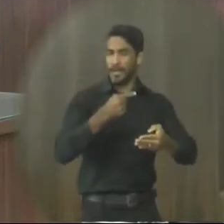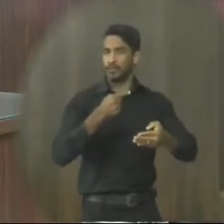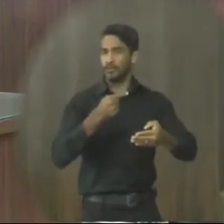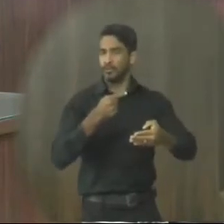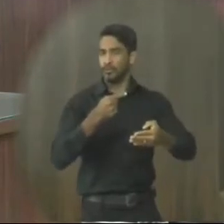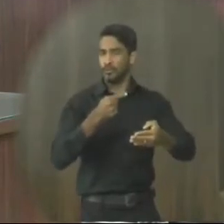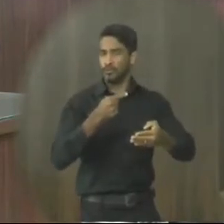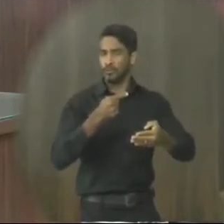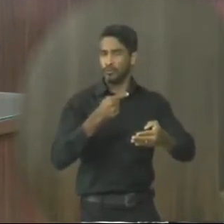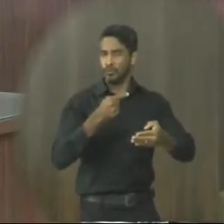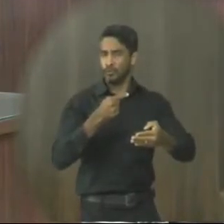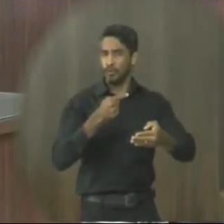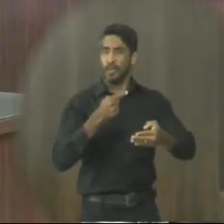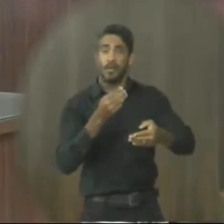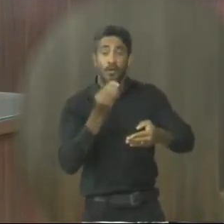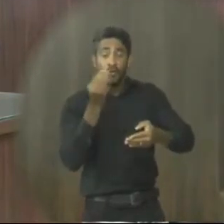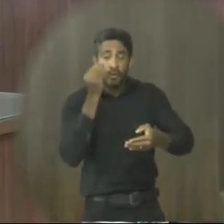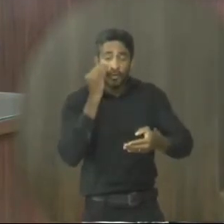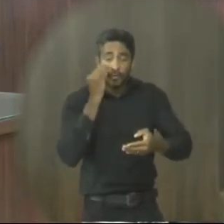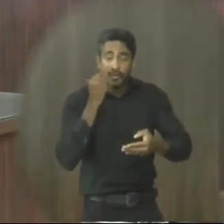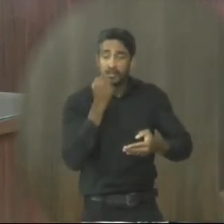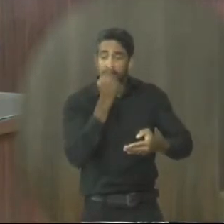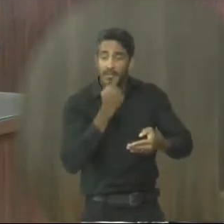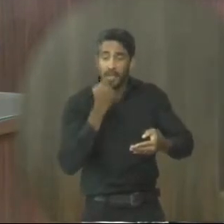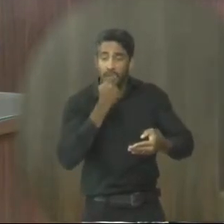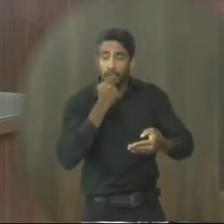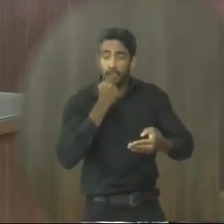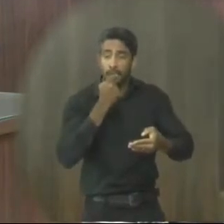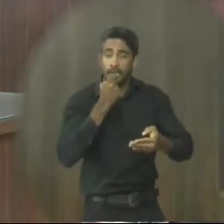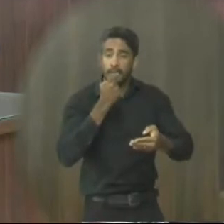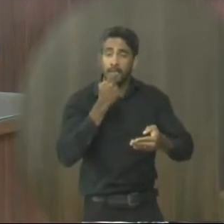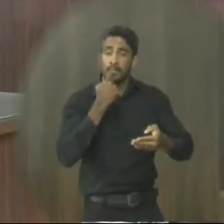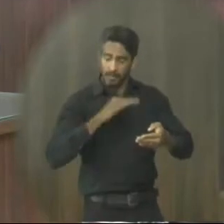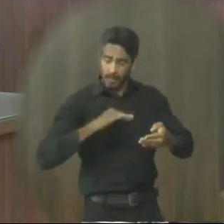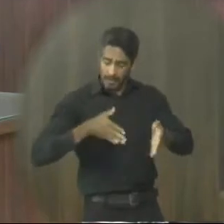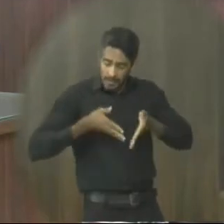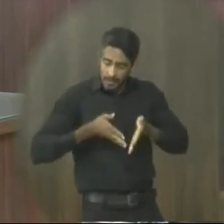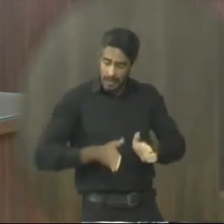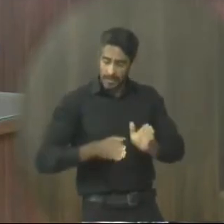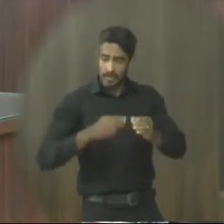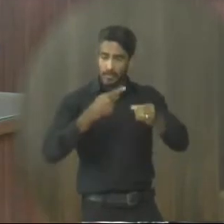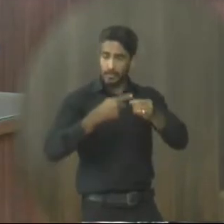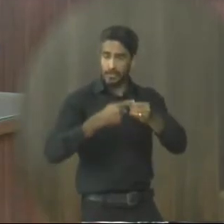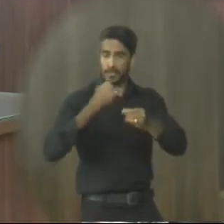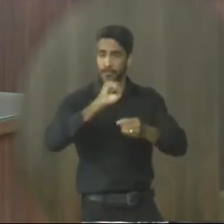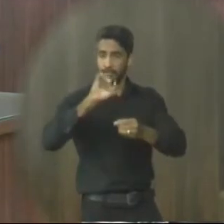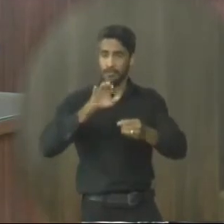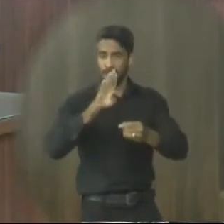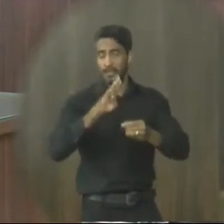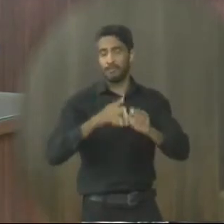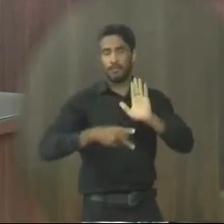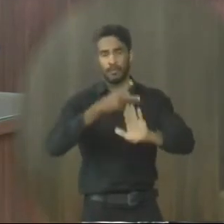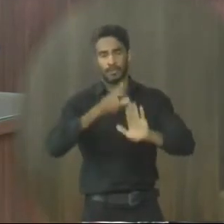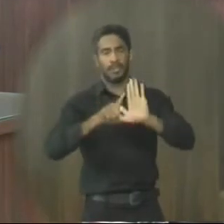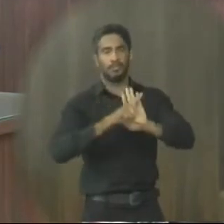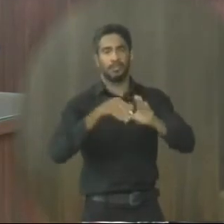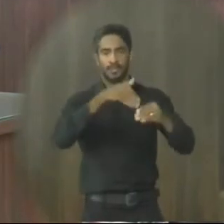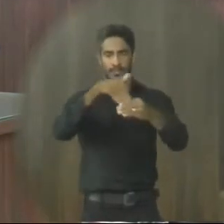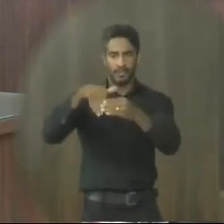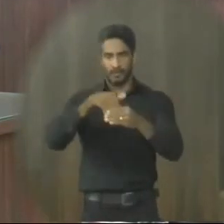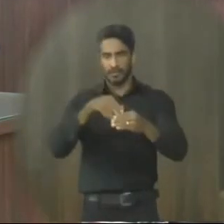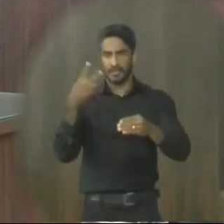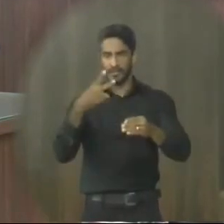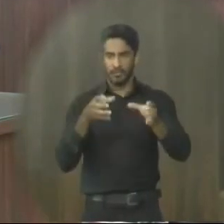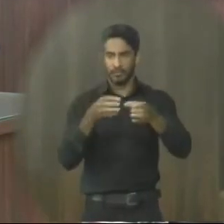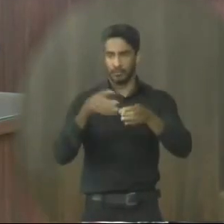do teste da linguinha nos recém-nascidos do município de Janaúba. Projeto de lei está em votação em